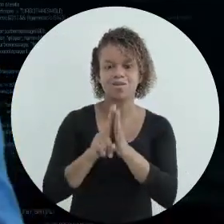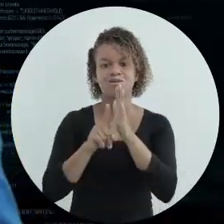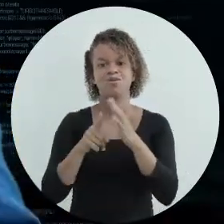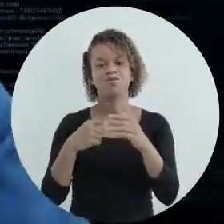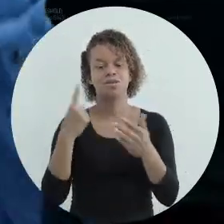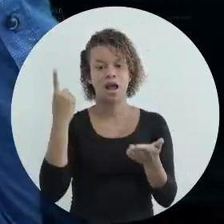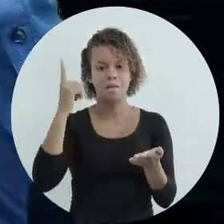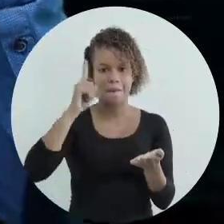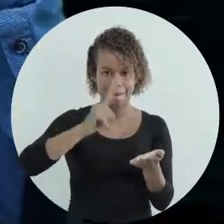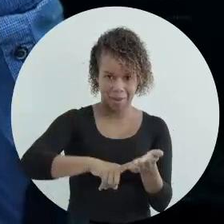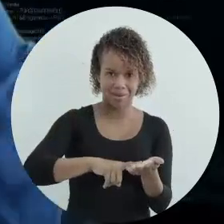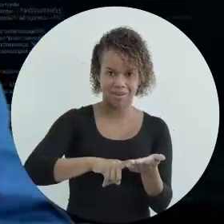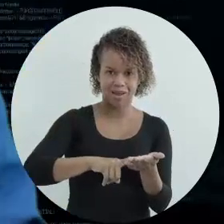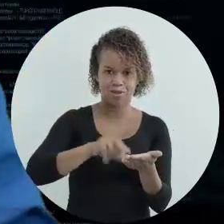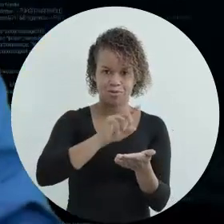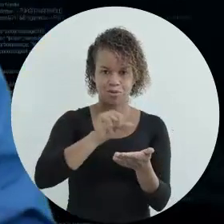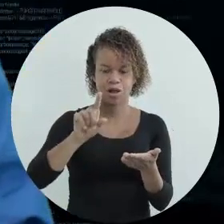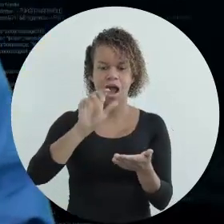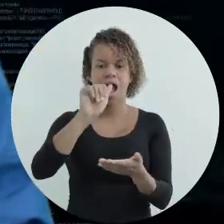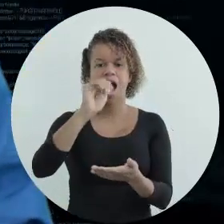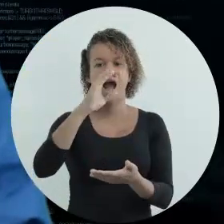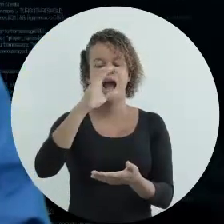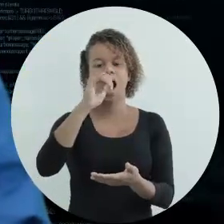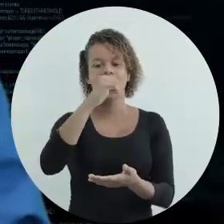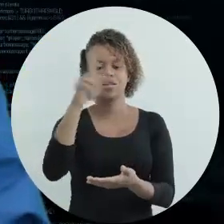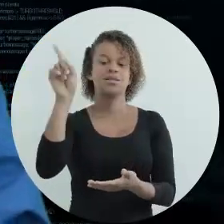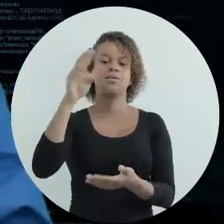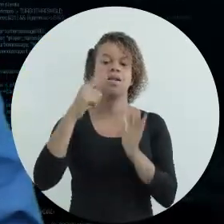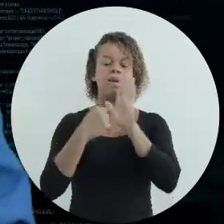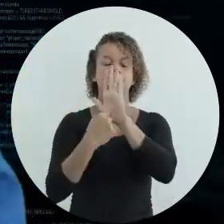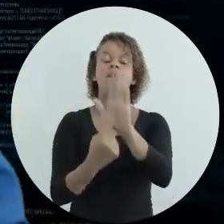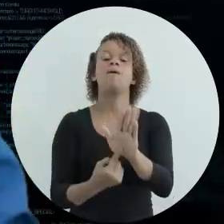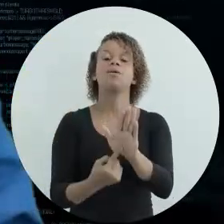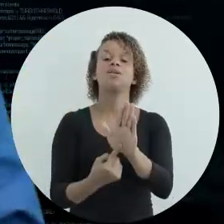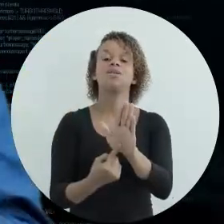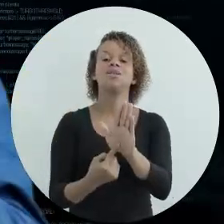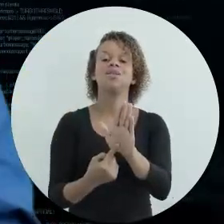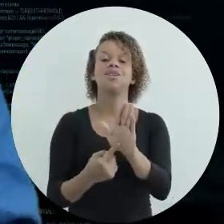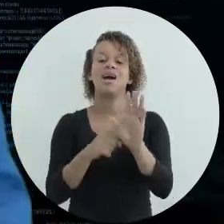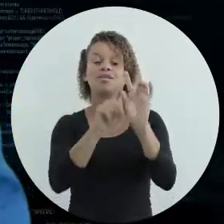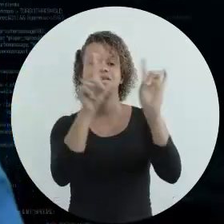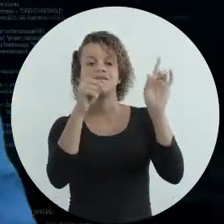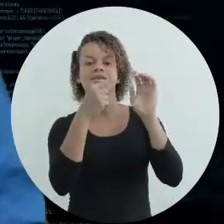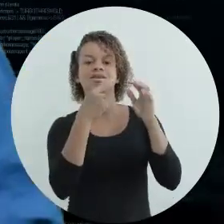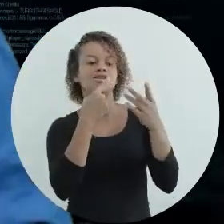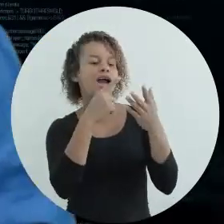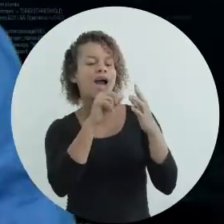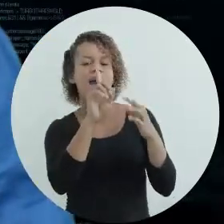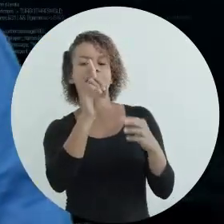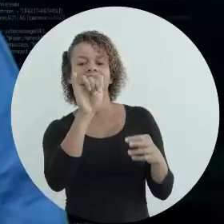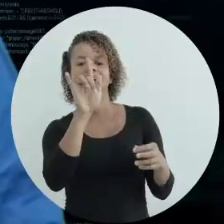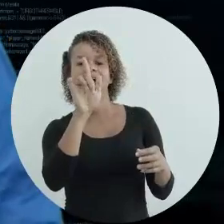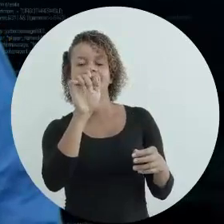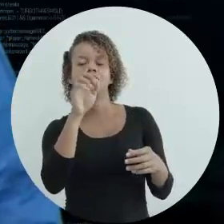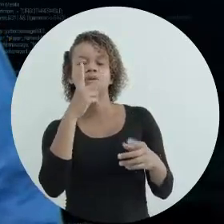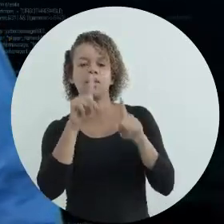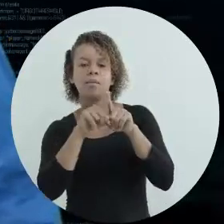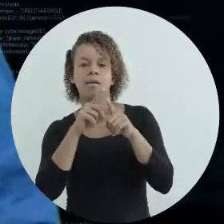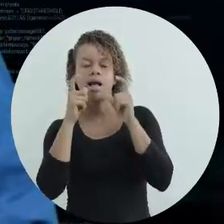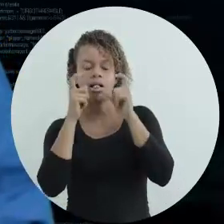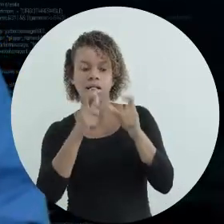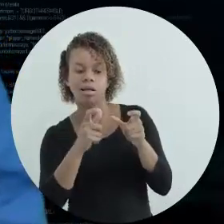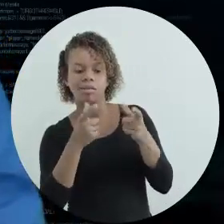está escrito ação e ele mostra a caixa de diálogo a caixa de alerta com o seu